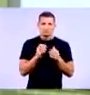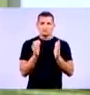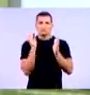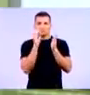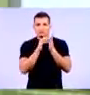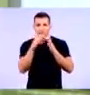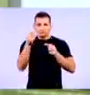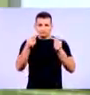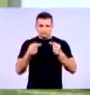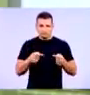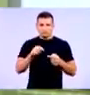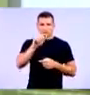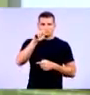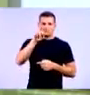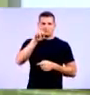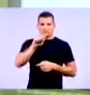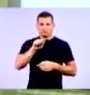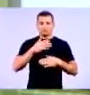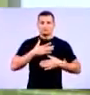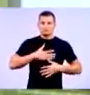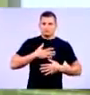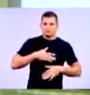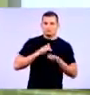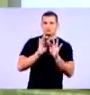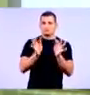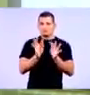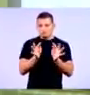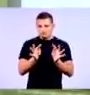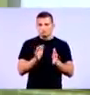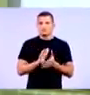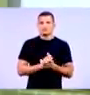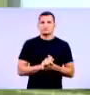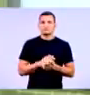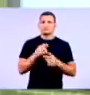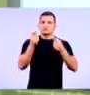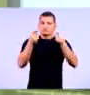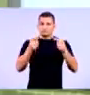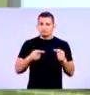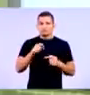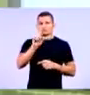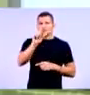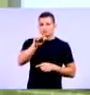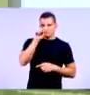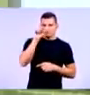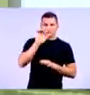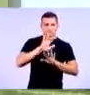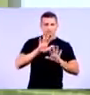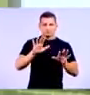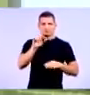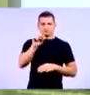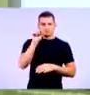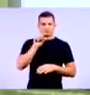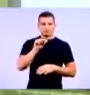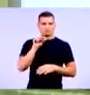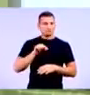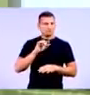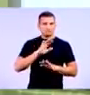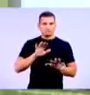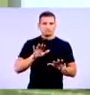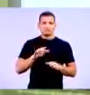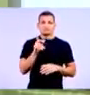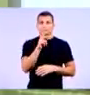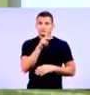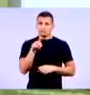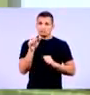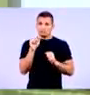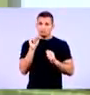de um questionário. Muito tranquilo, muito simples, são questões de múltipla escolha, os professores podem aí